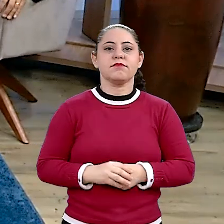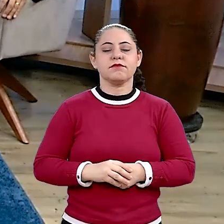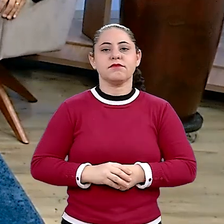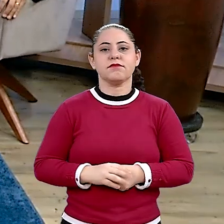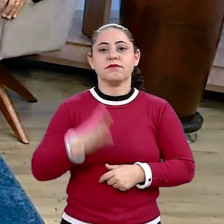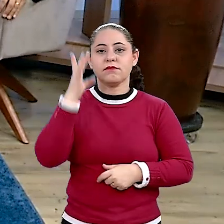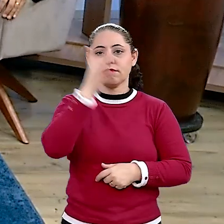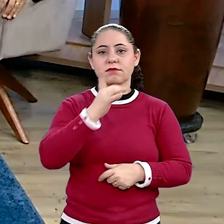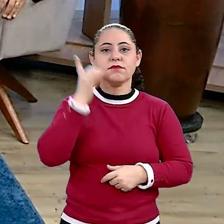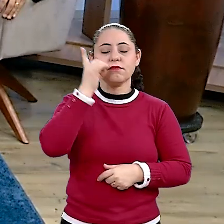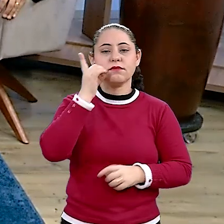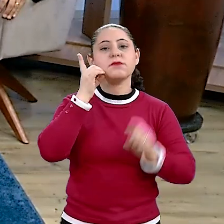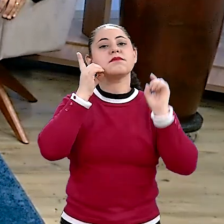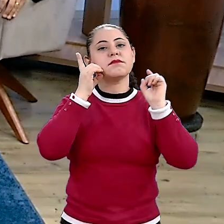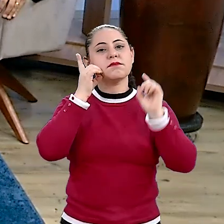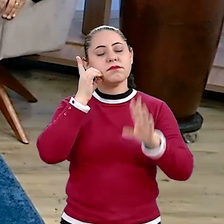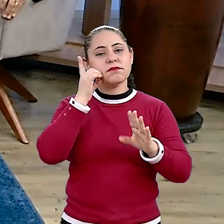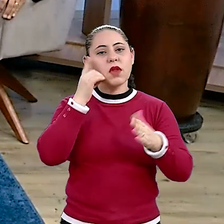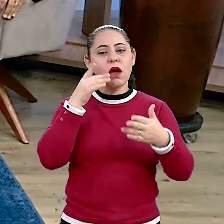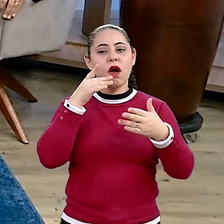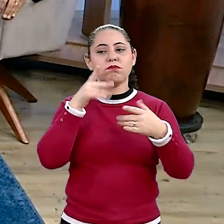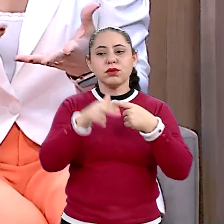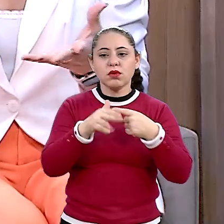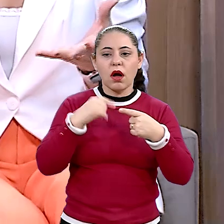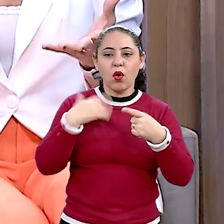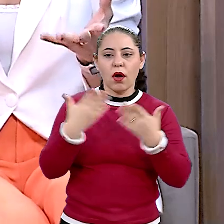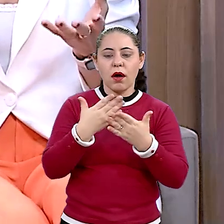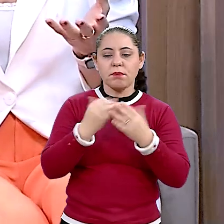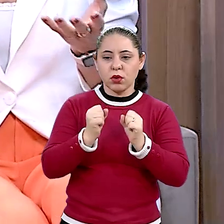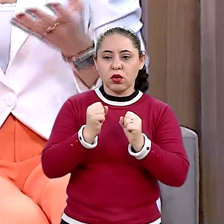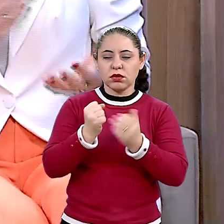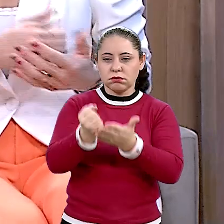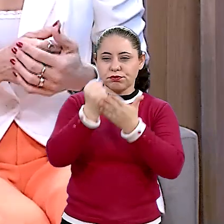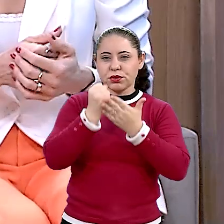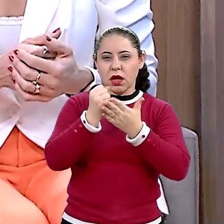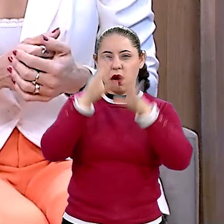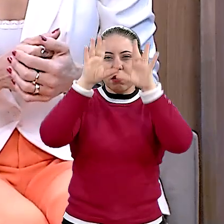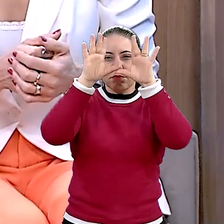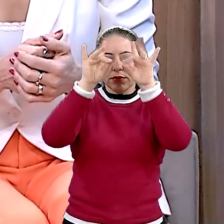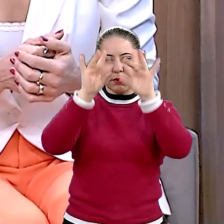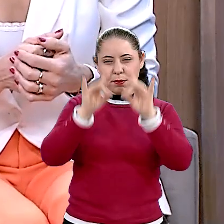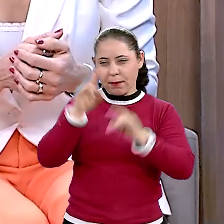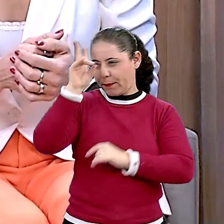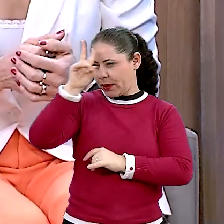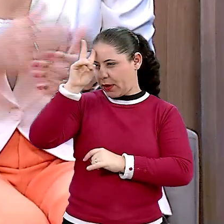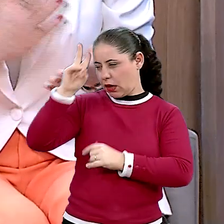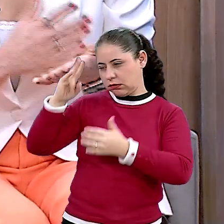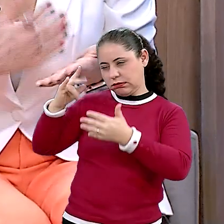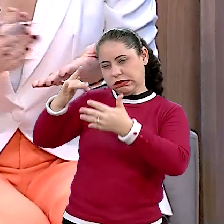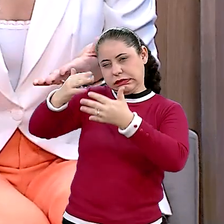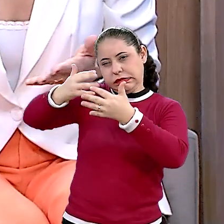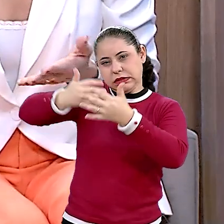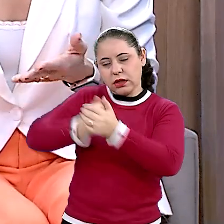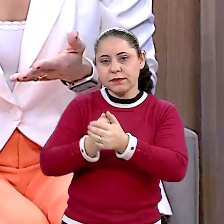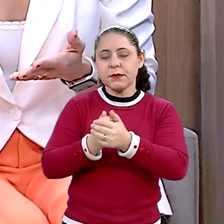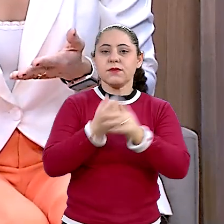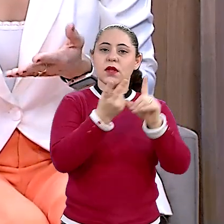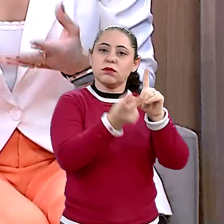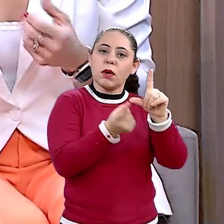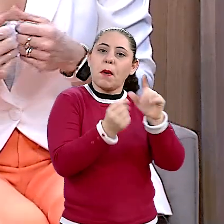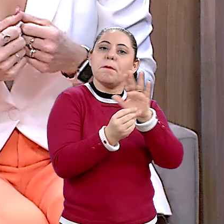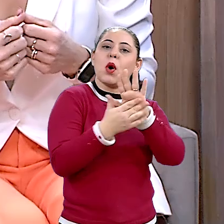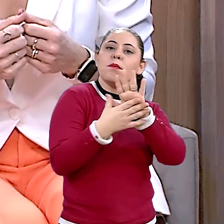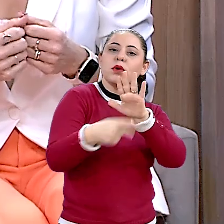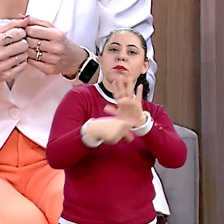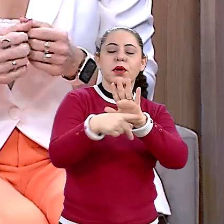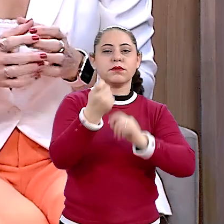e, deputado, só interrompendo um pouquinho, porque a gente também pode até trazer o contexto histórico da situação dos modais logísticos do